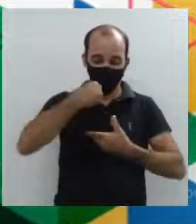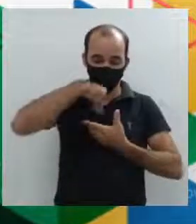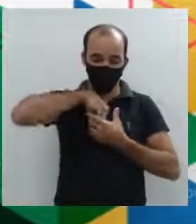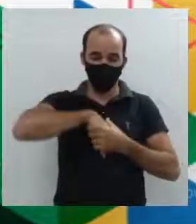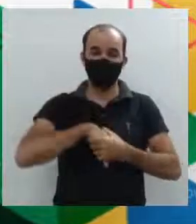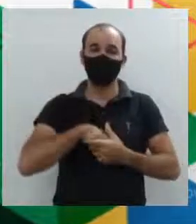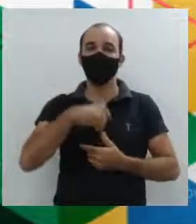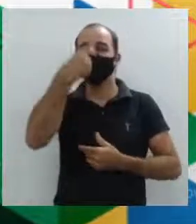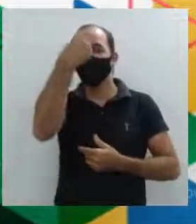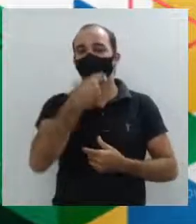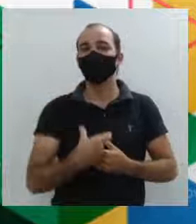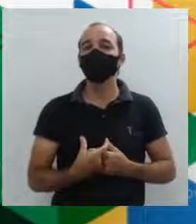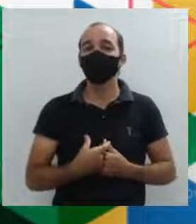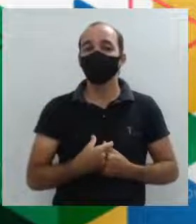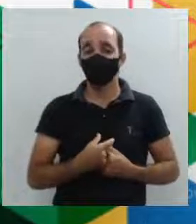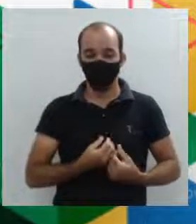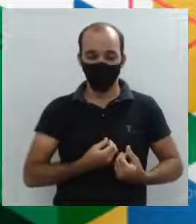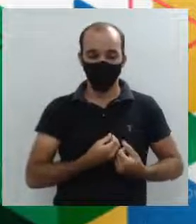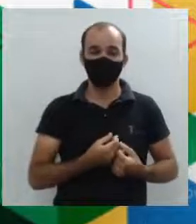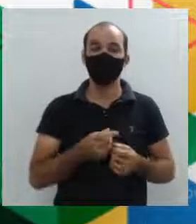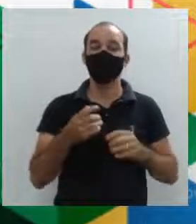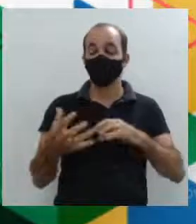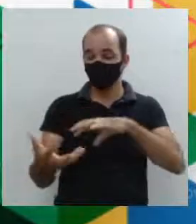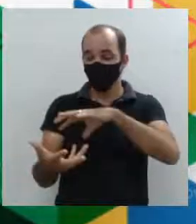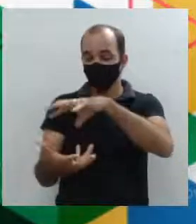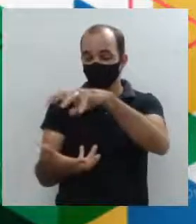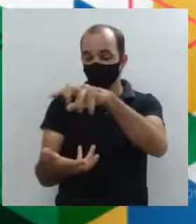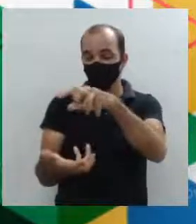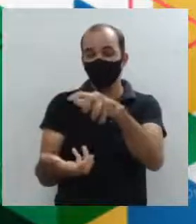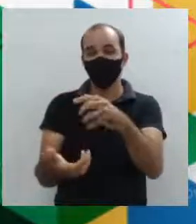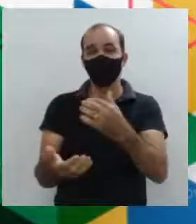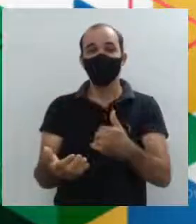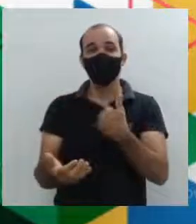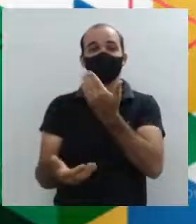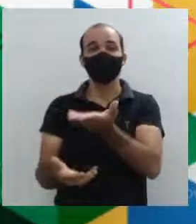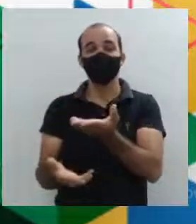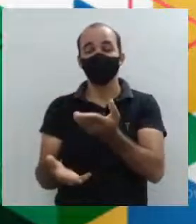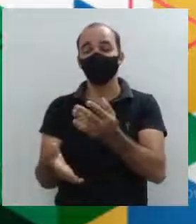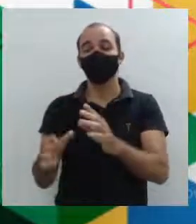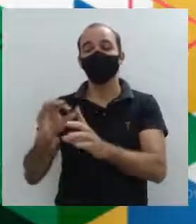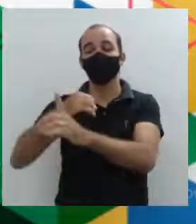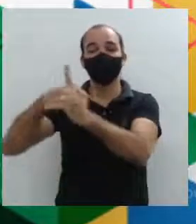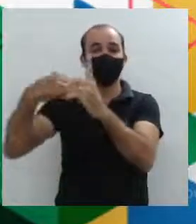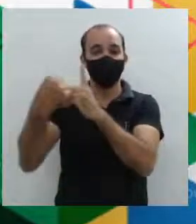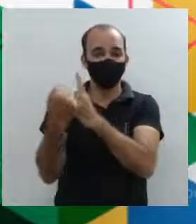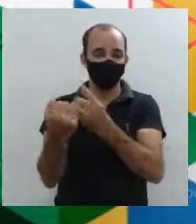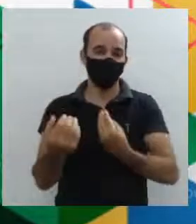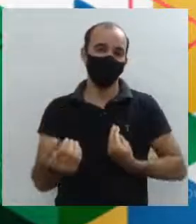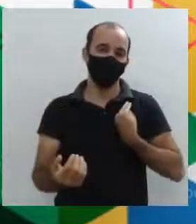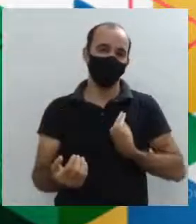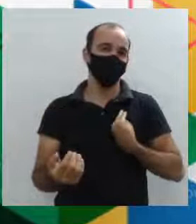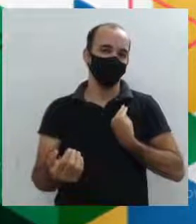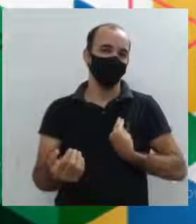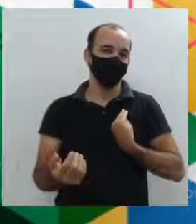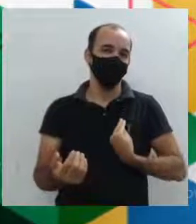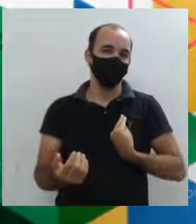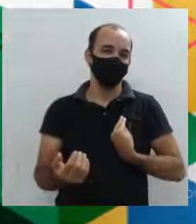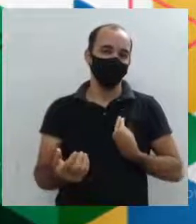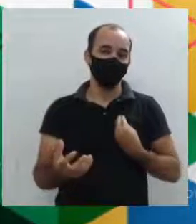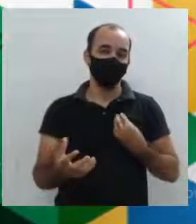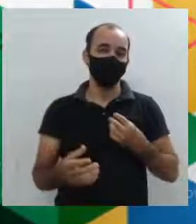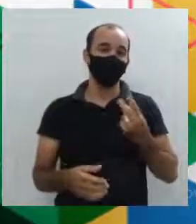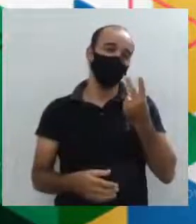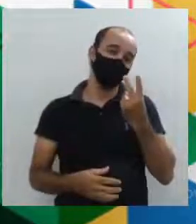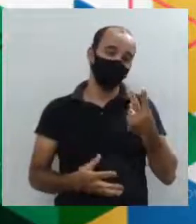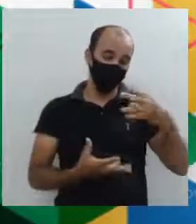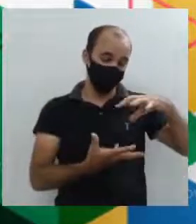sua essência. E o mundo externo, que é aquilo que está fora de você, certo? É aquilo que